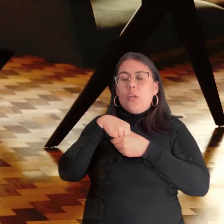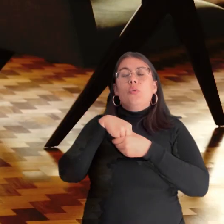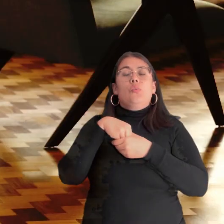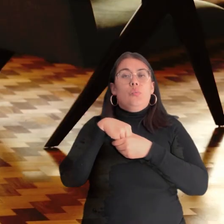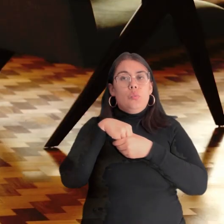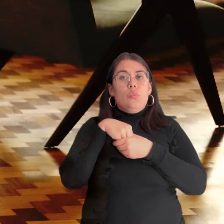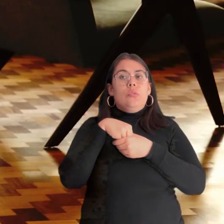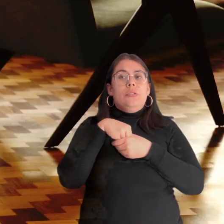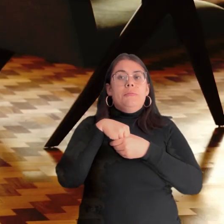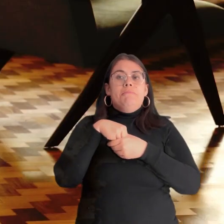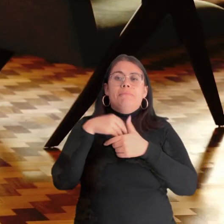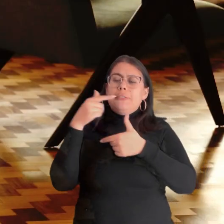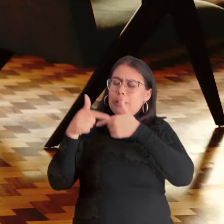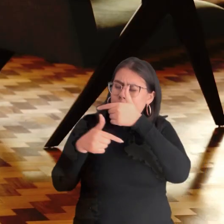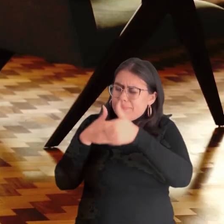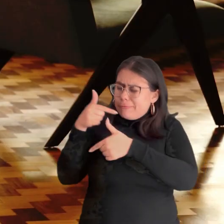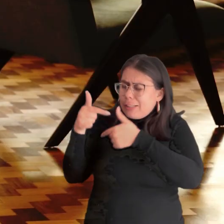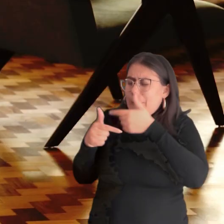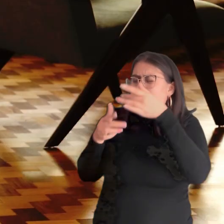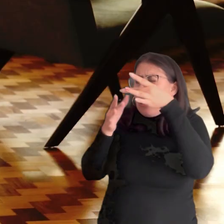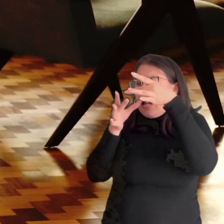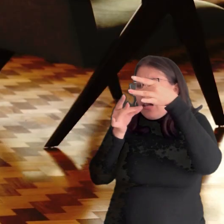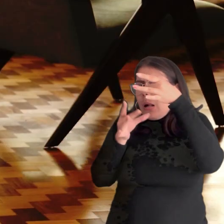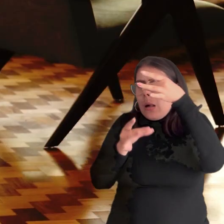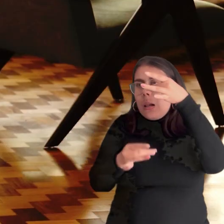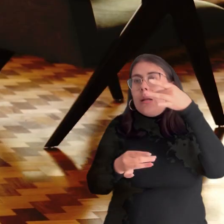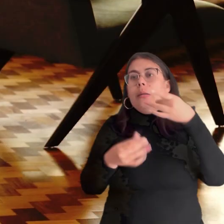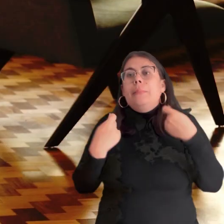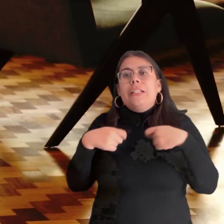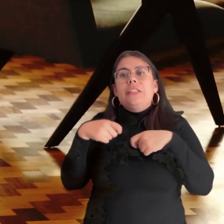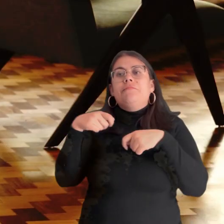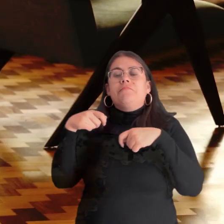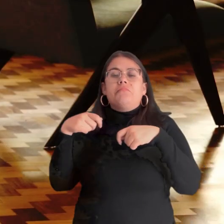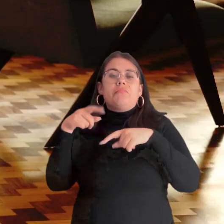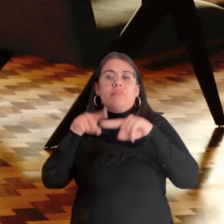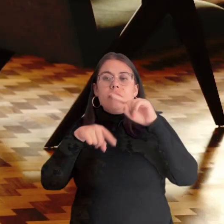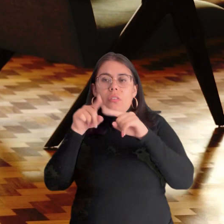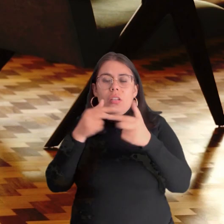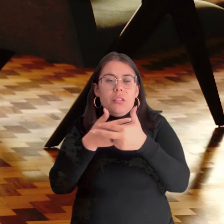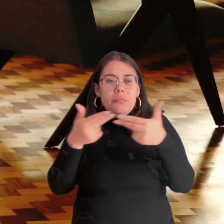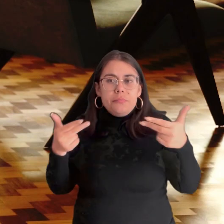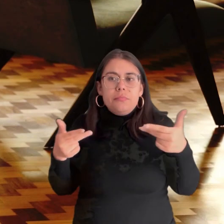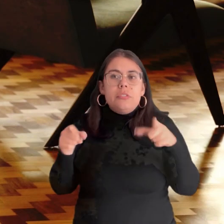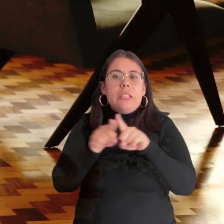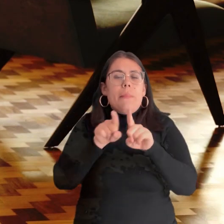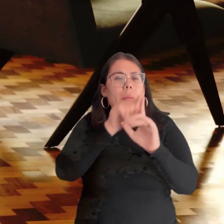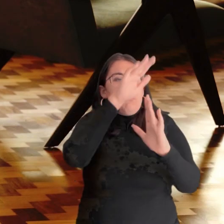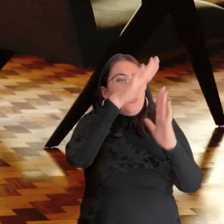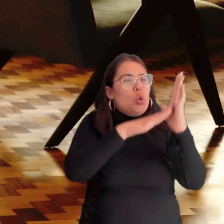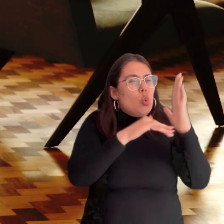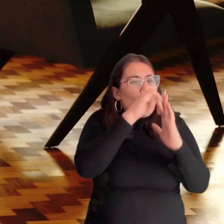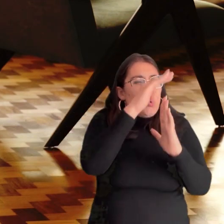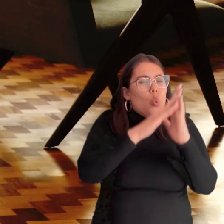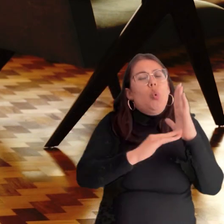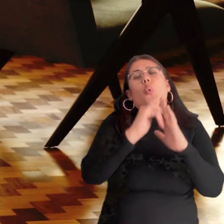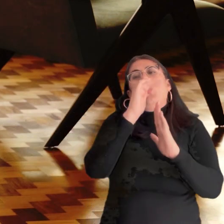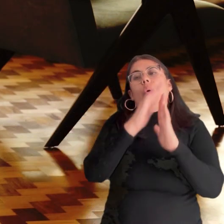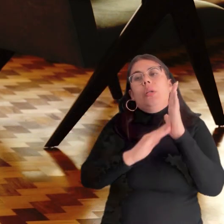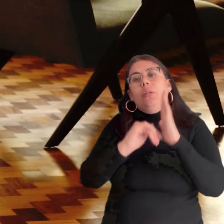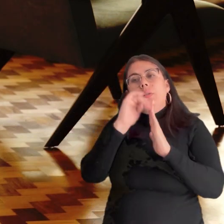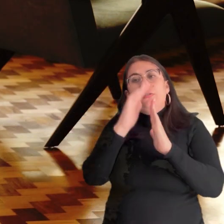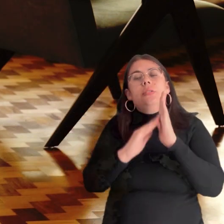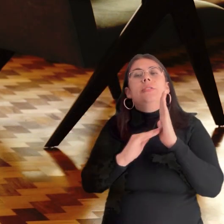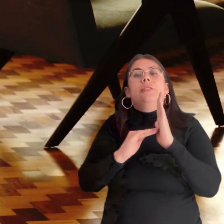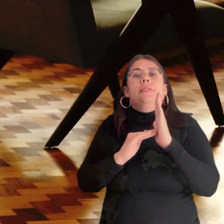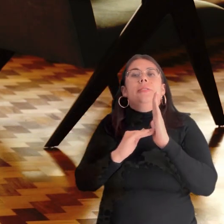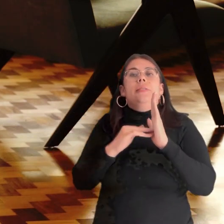das ferragens até o tratamento das pinturas, né, os recobrimentos e depois as pinturas. Digo trabalhoso para quem executou. Nosso